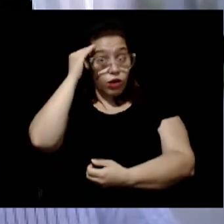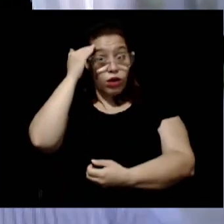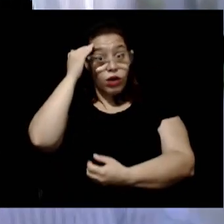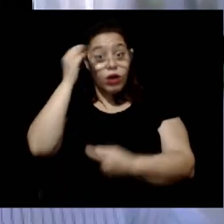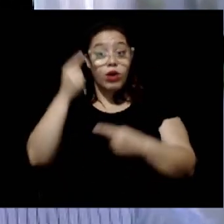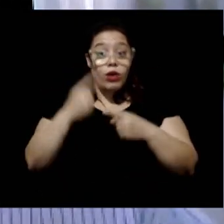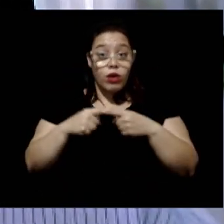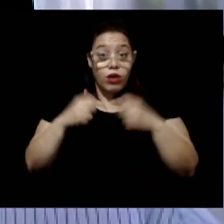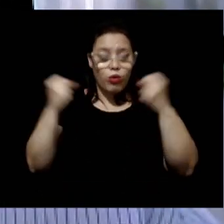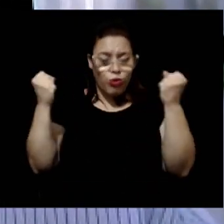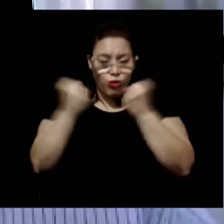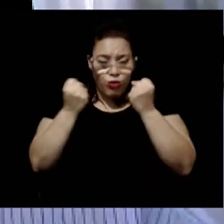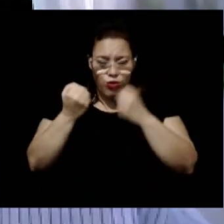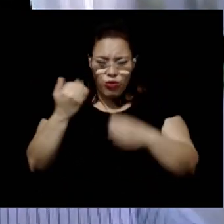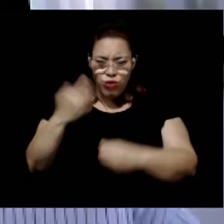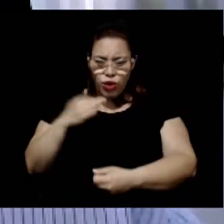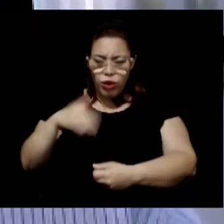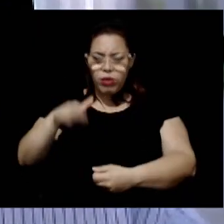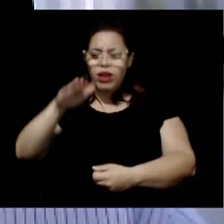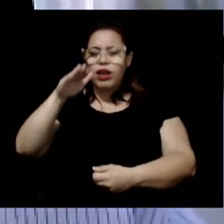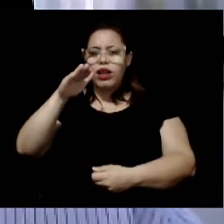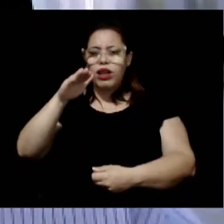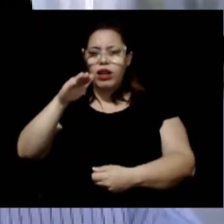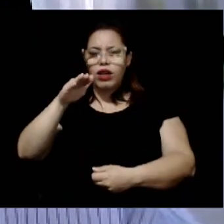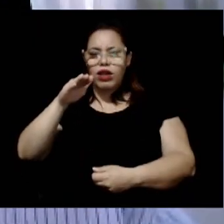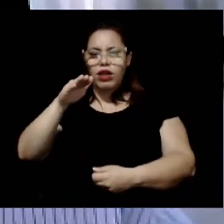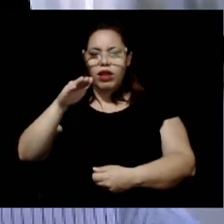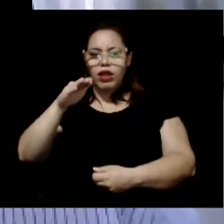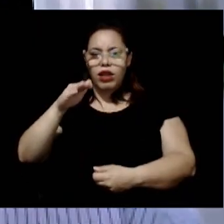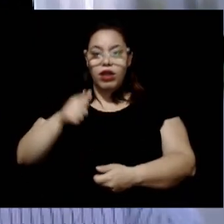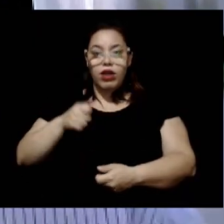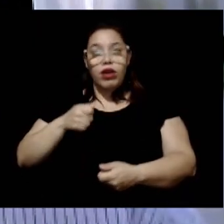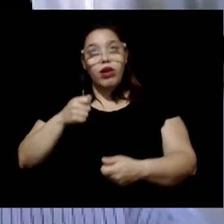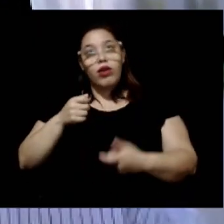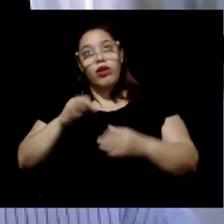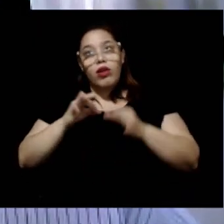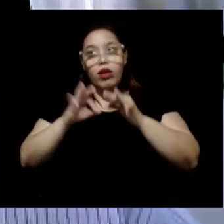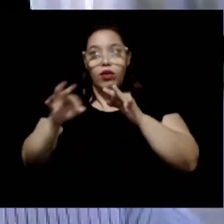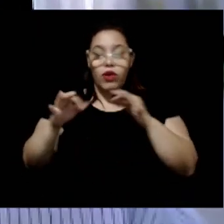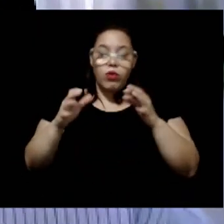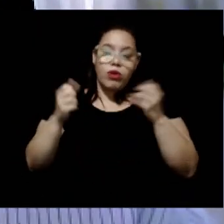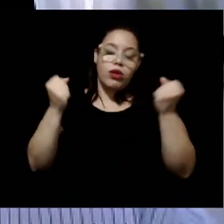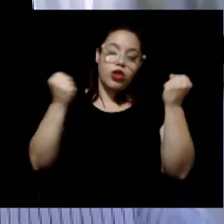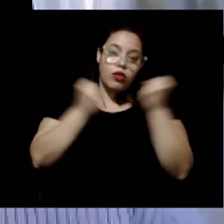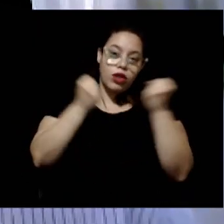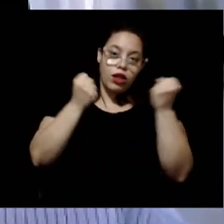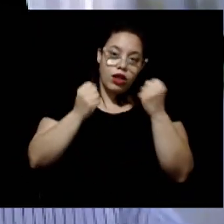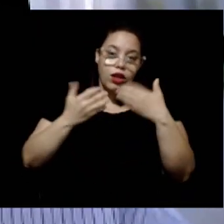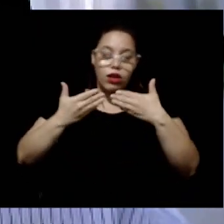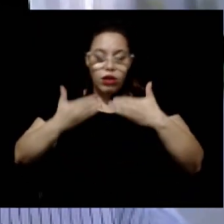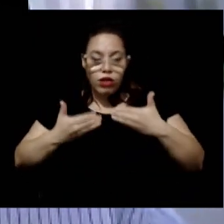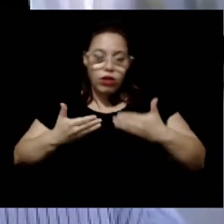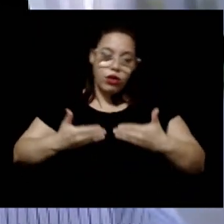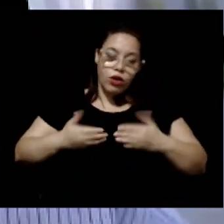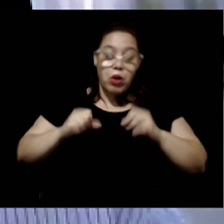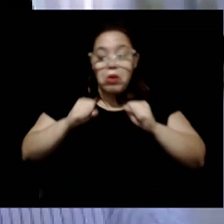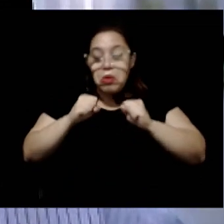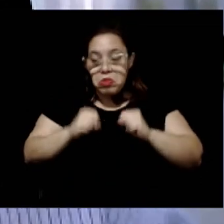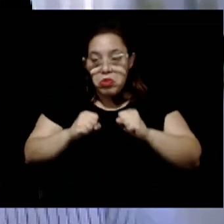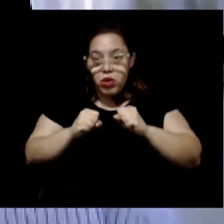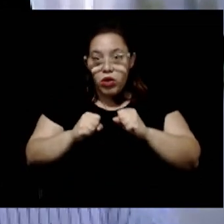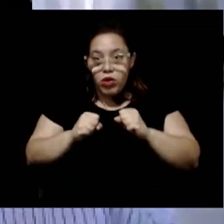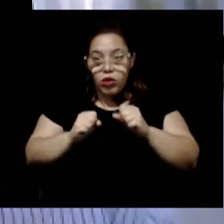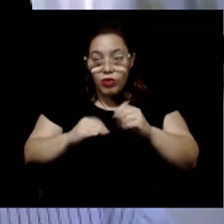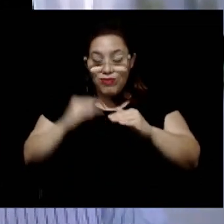dói mais, mas que no longo prazo, uma atividade leve, compatível com o que ele pode mudar toda a evolução.